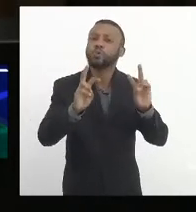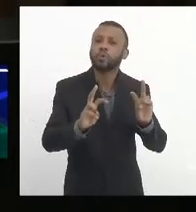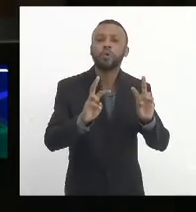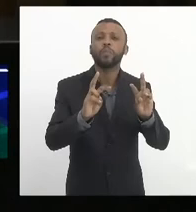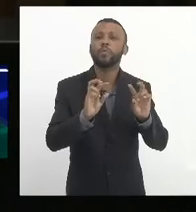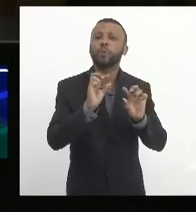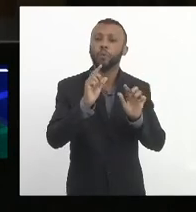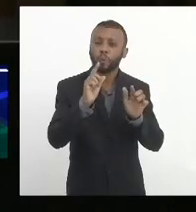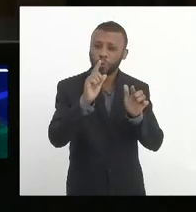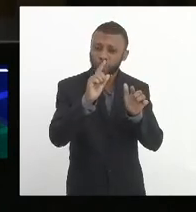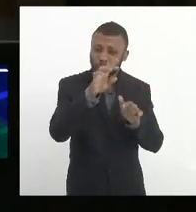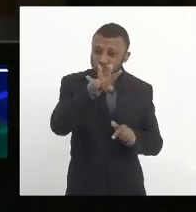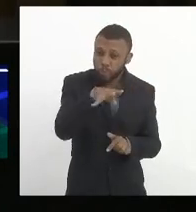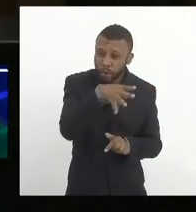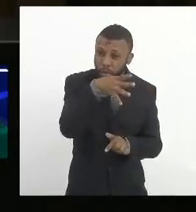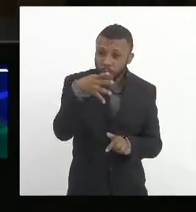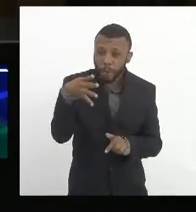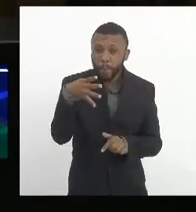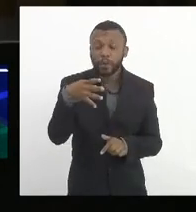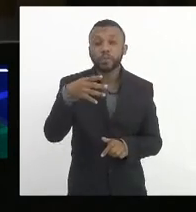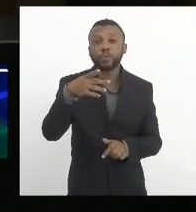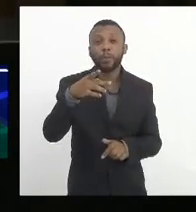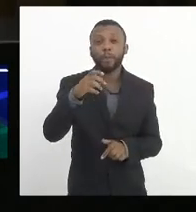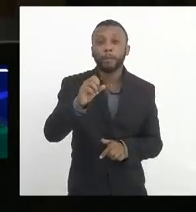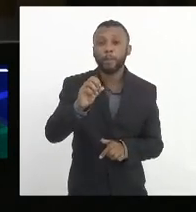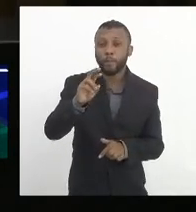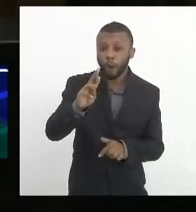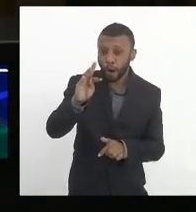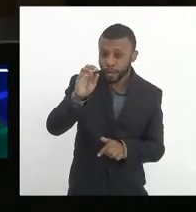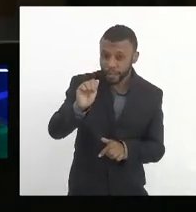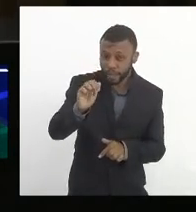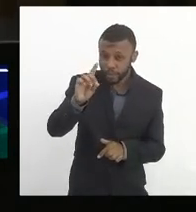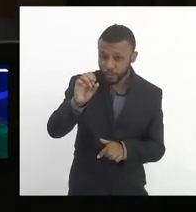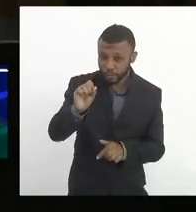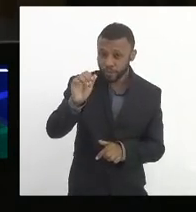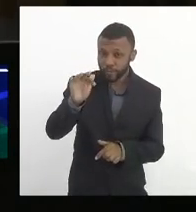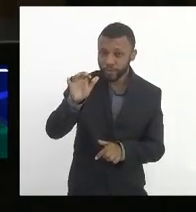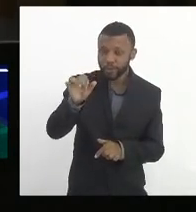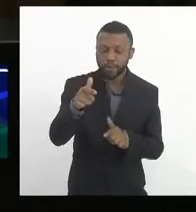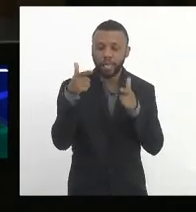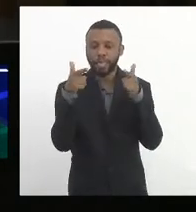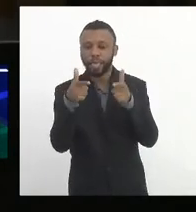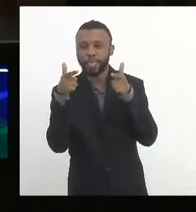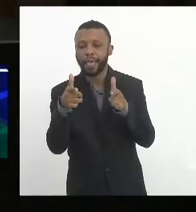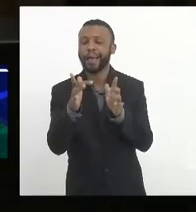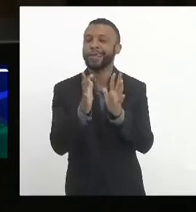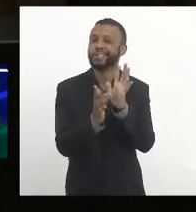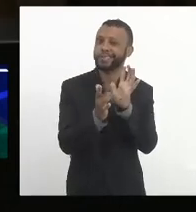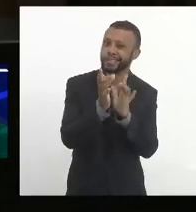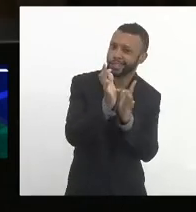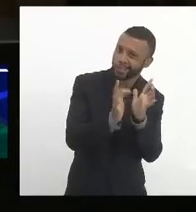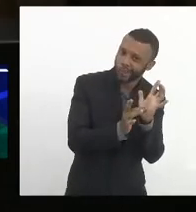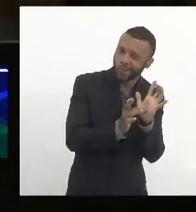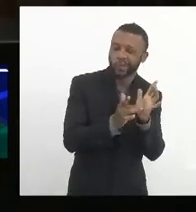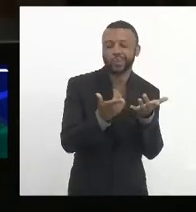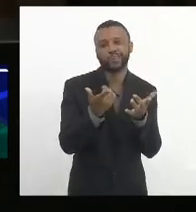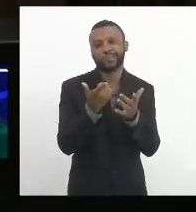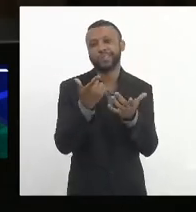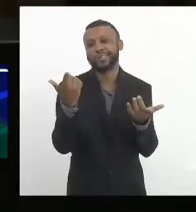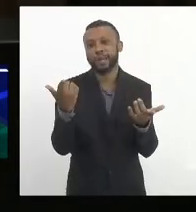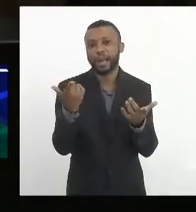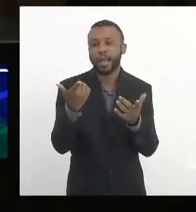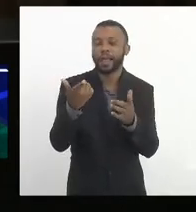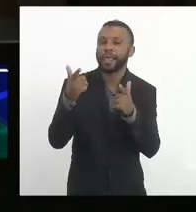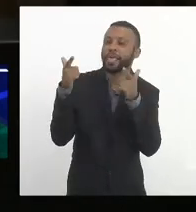o programa do Porta dos Fundos caçoando de Jesus caçoando dos Apóstolos que a sua ando de Maria